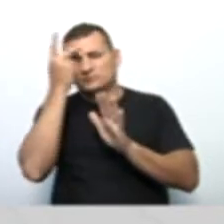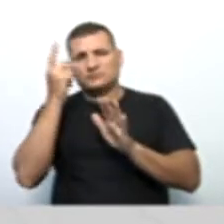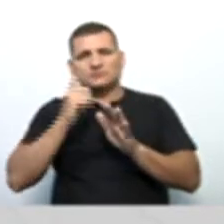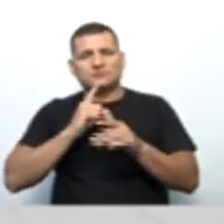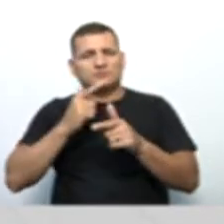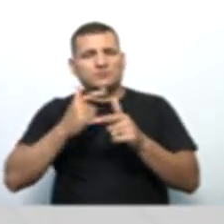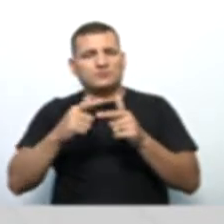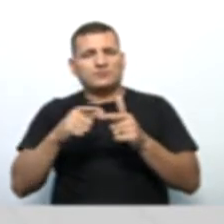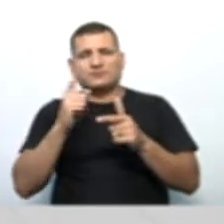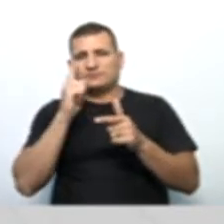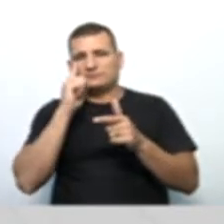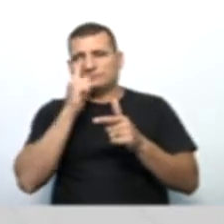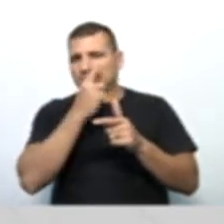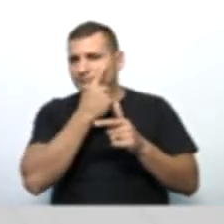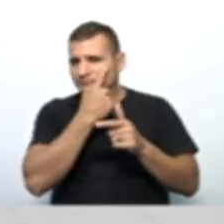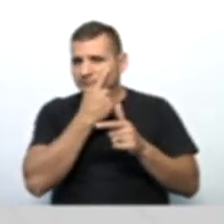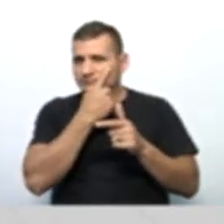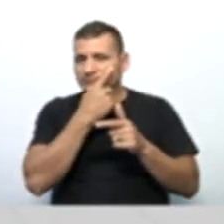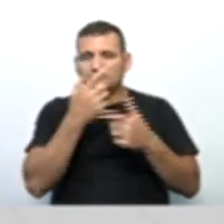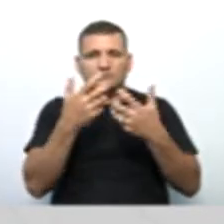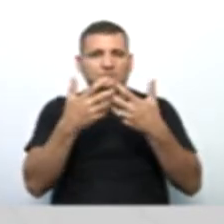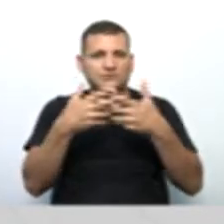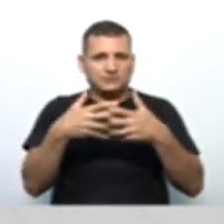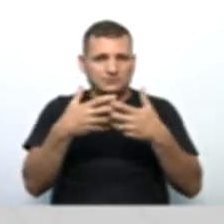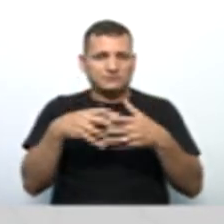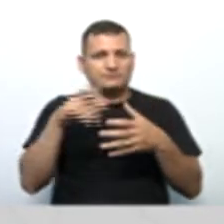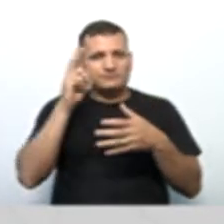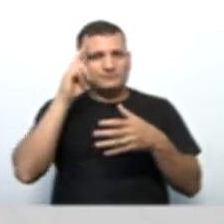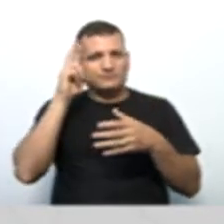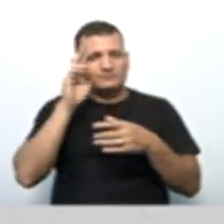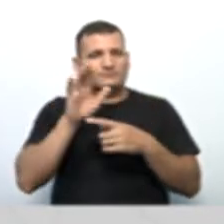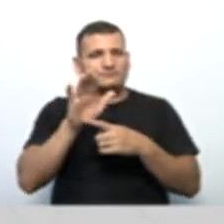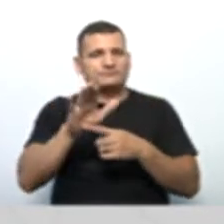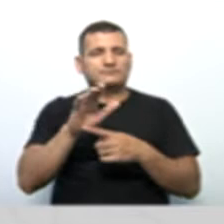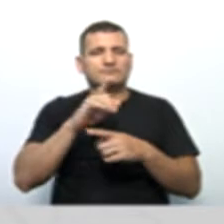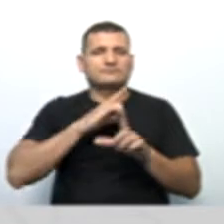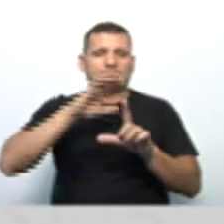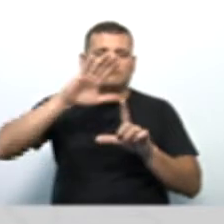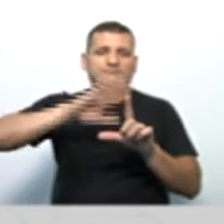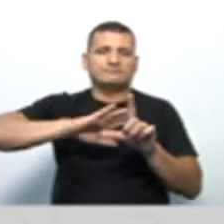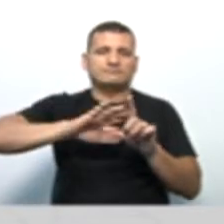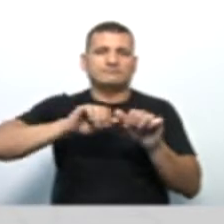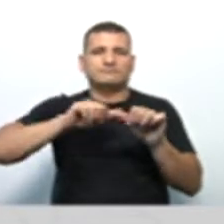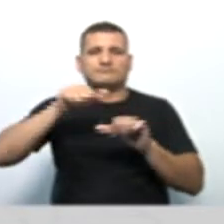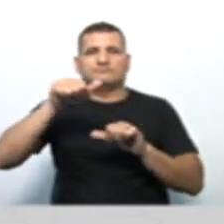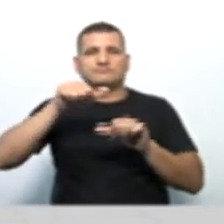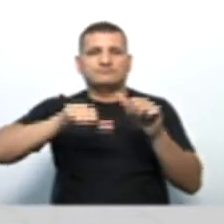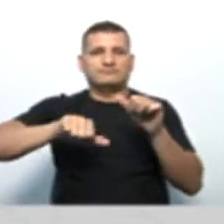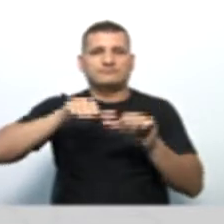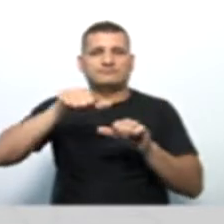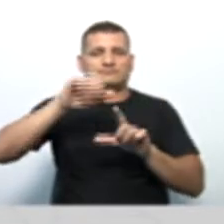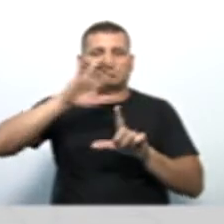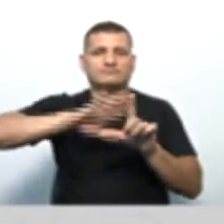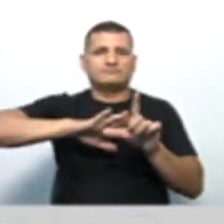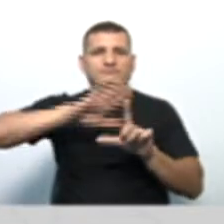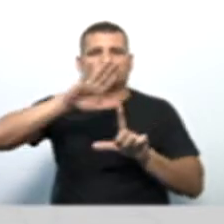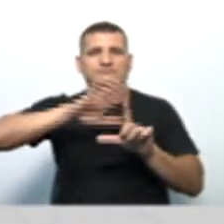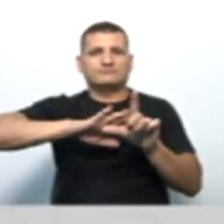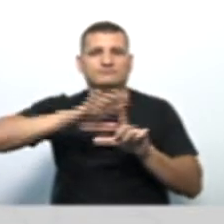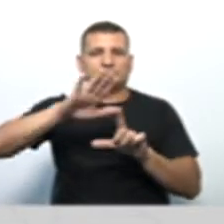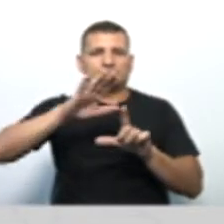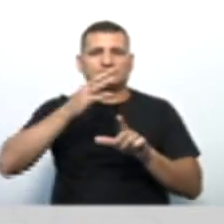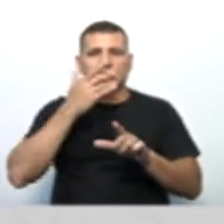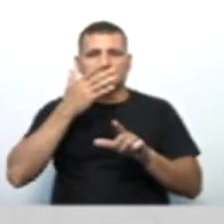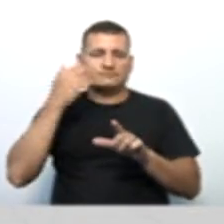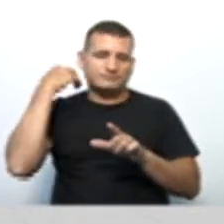que mostrou uma passada na pessoa do site do ifro que tem aquele aquela troca de cores são de contraste e isso ele mudou contraste então você vai fazer o